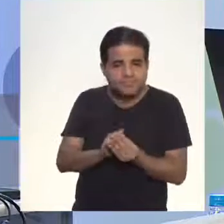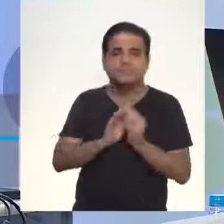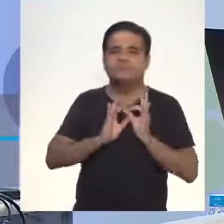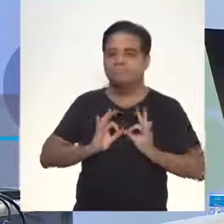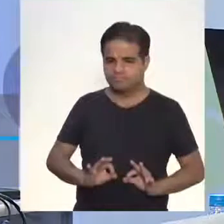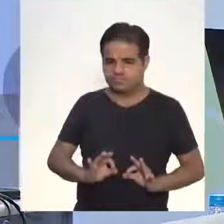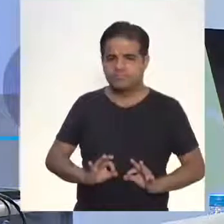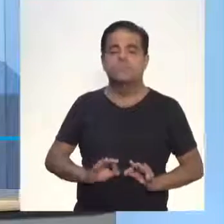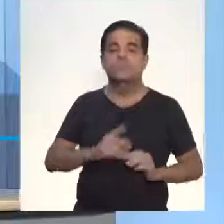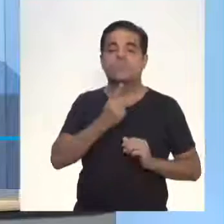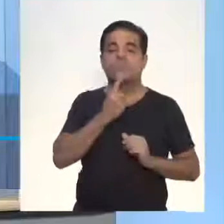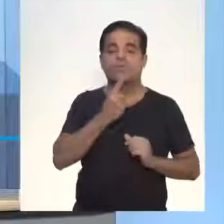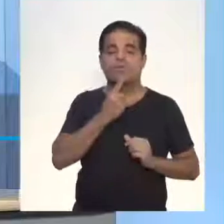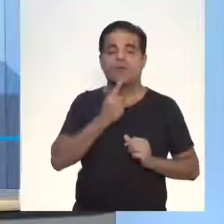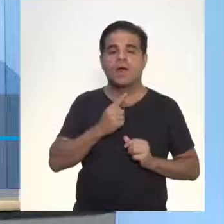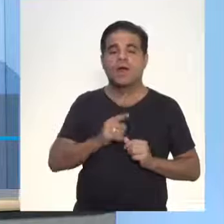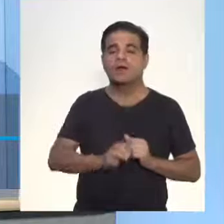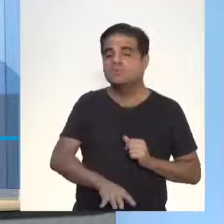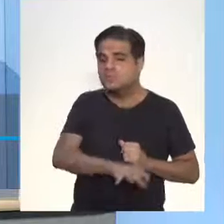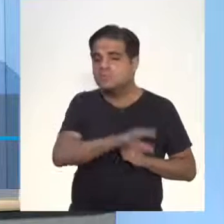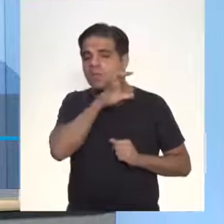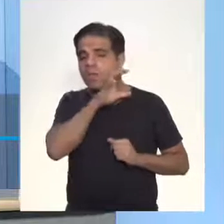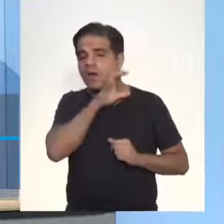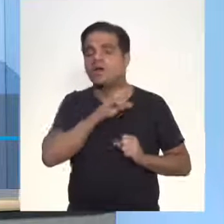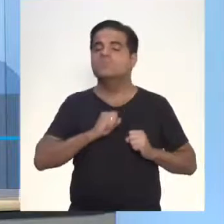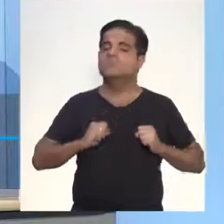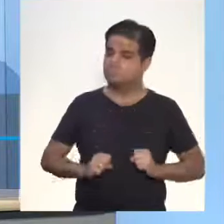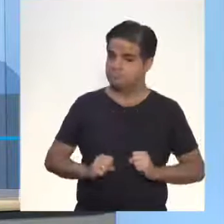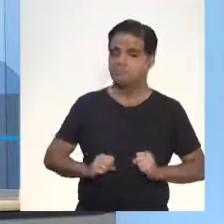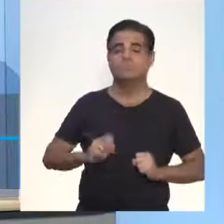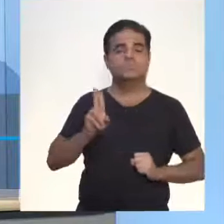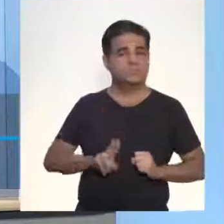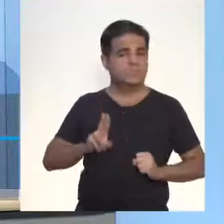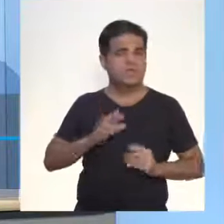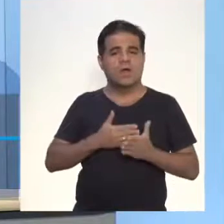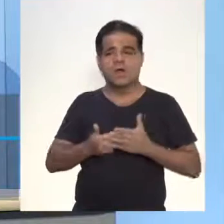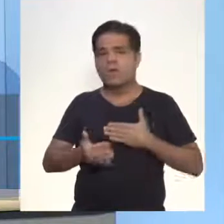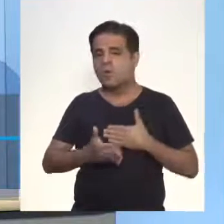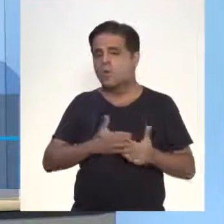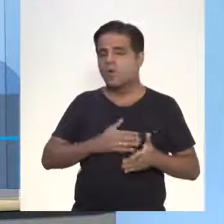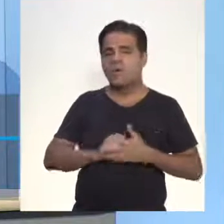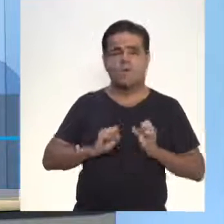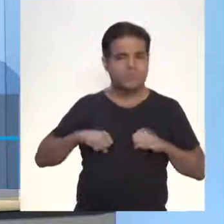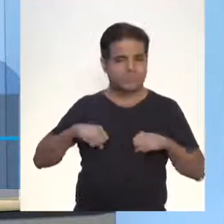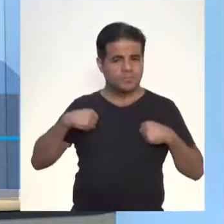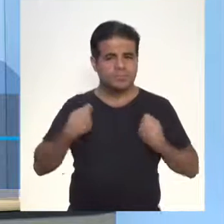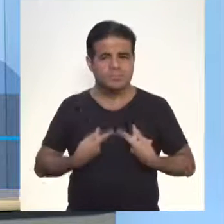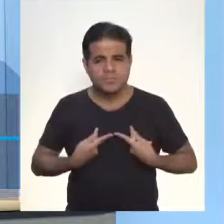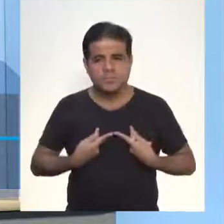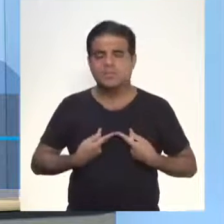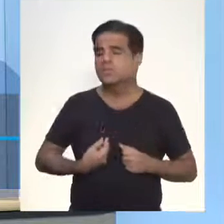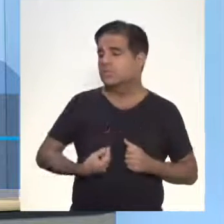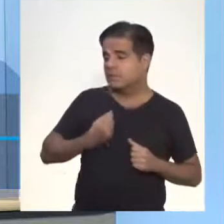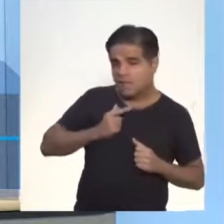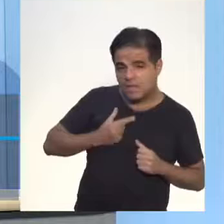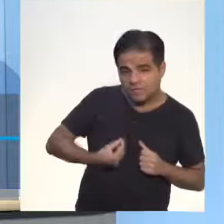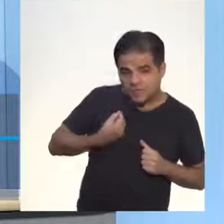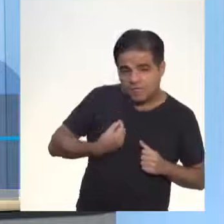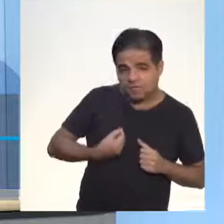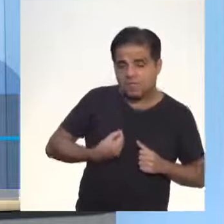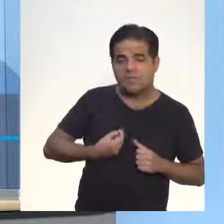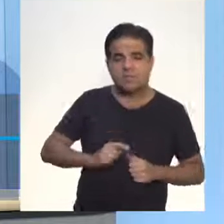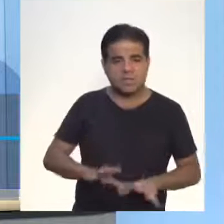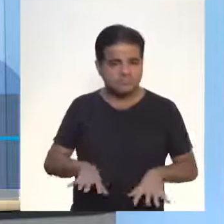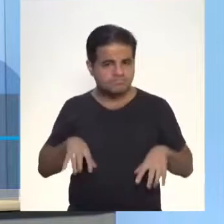Exatamente. Então, quando fala de animal, podemos utilizar qualquer ser que tem vida e um instinto, né?